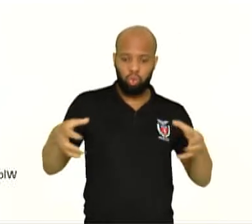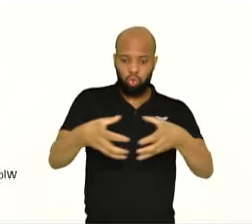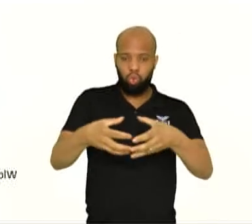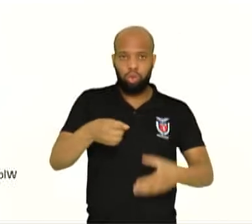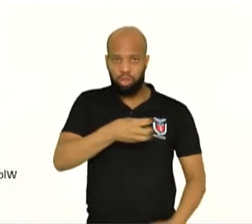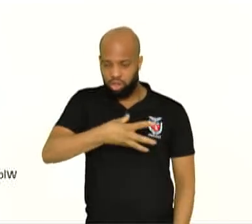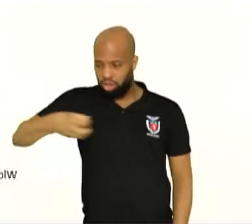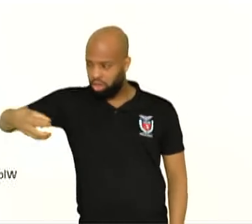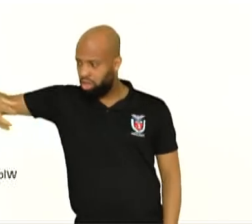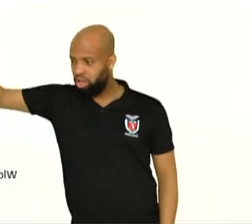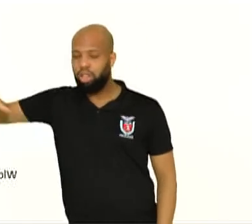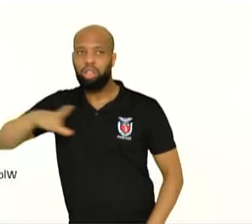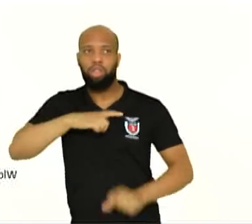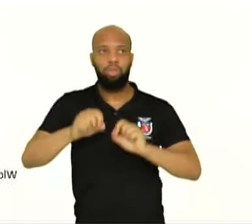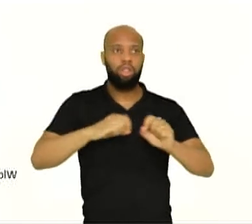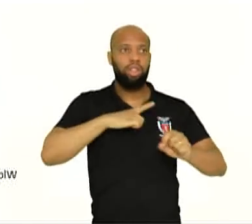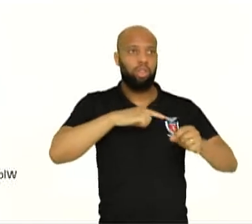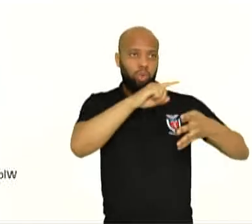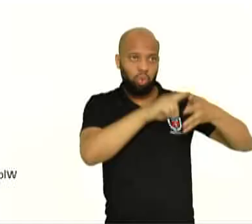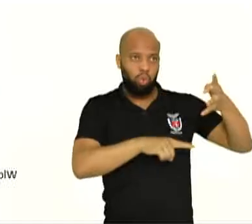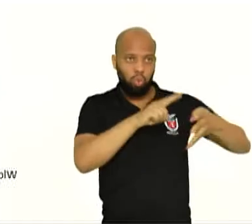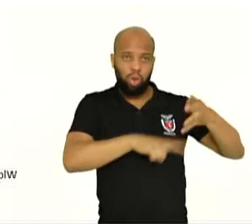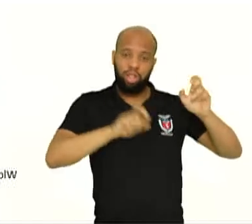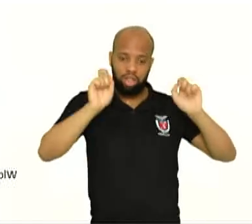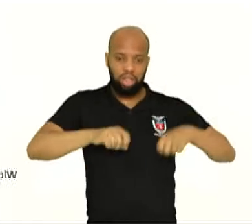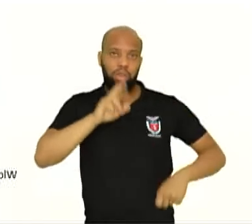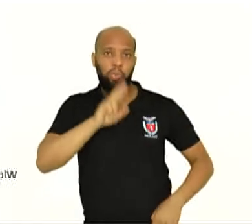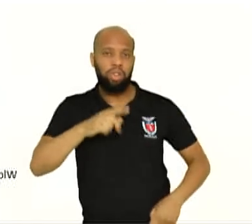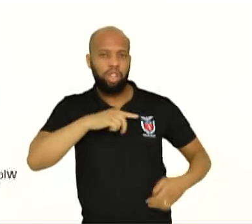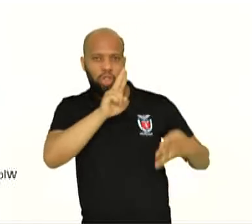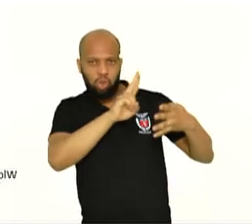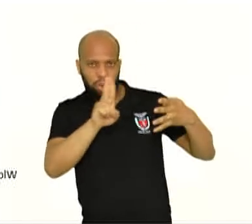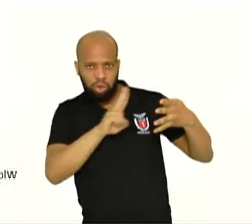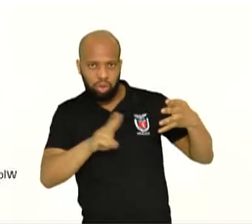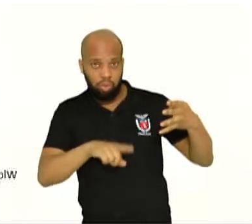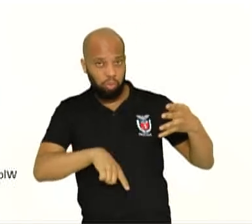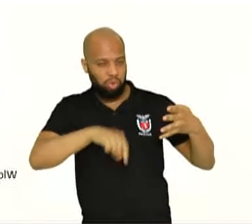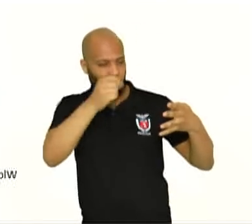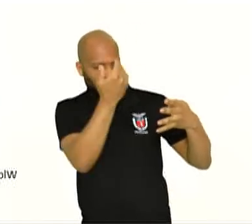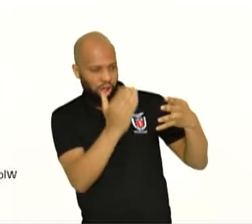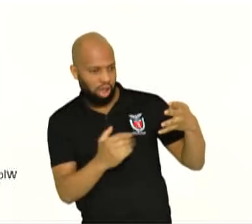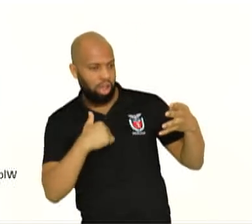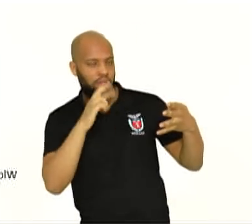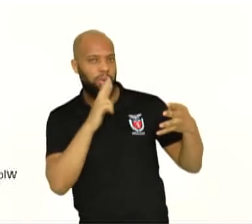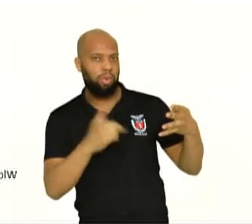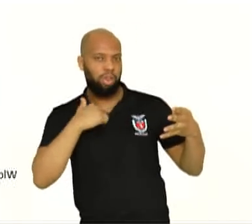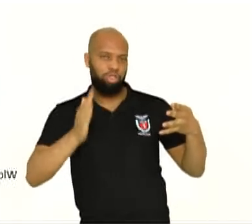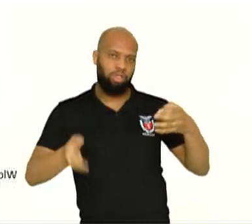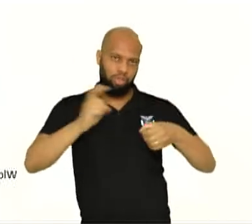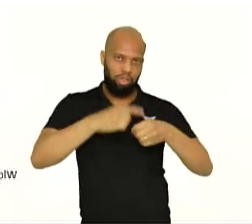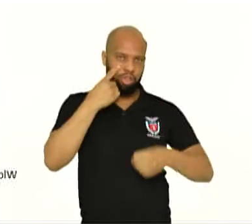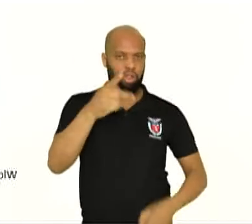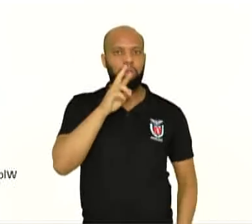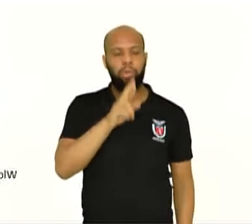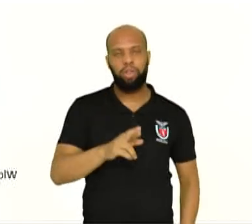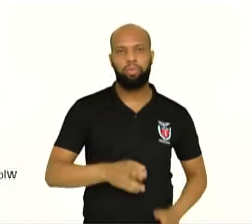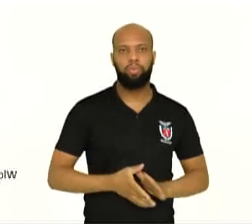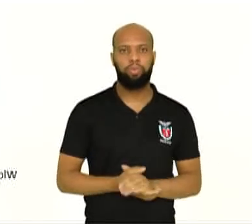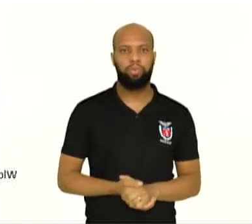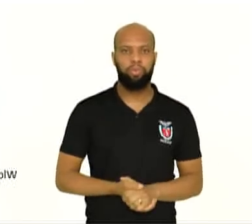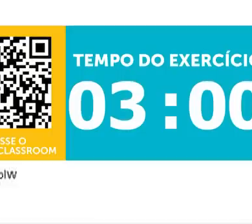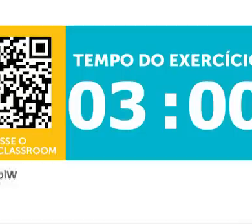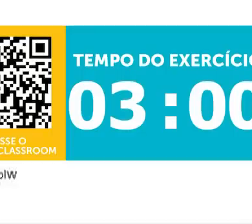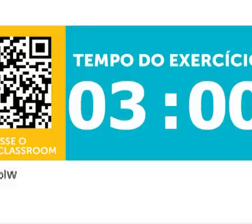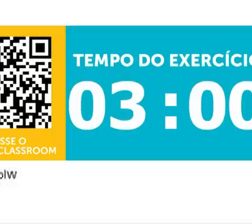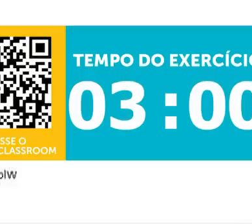quinidários. Então aqui nós temos 4 opções com vários nomes de animais. Analisa aí e daqui a pouquinho eu volto para saber qual que é a correta.